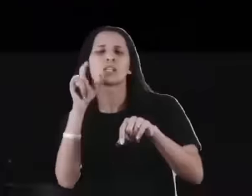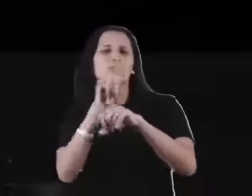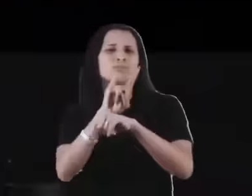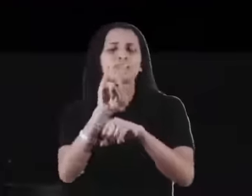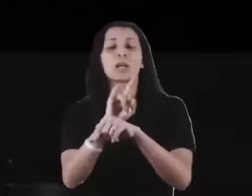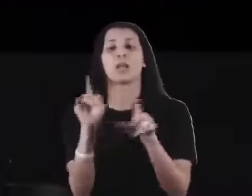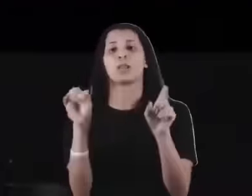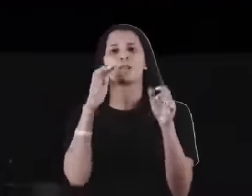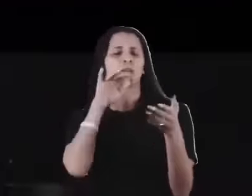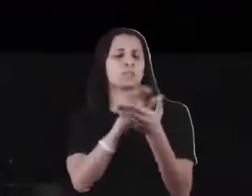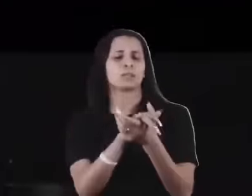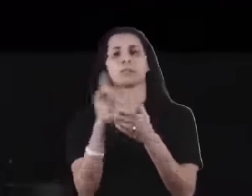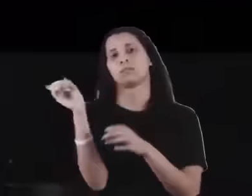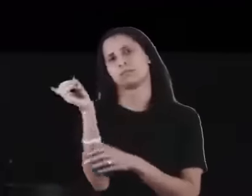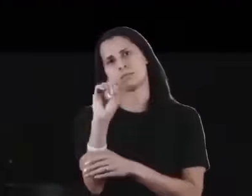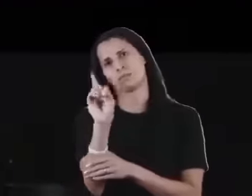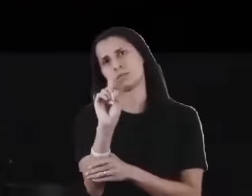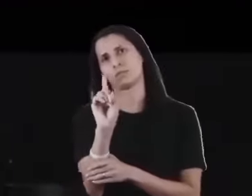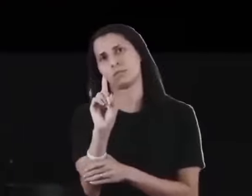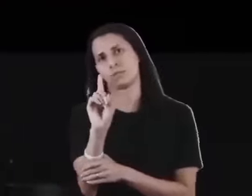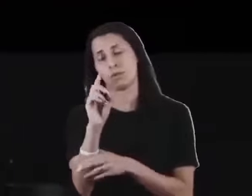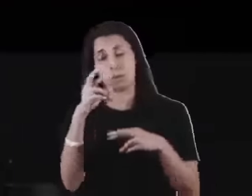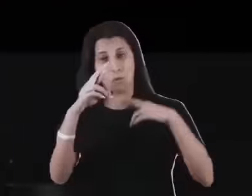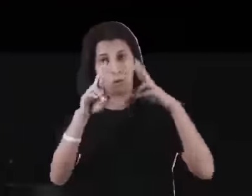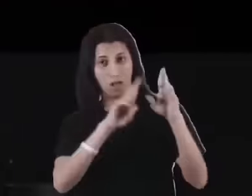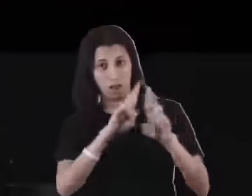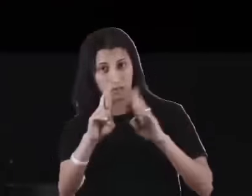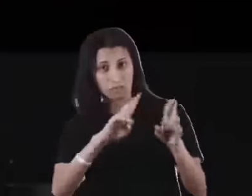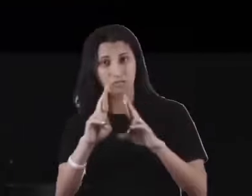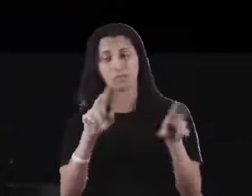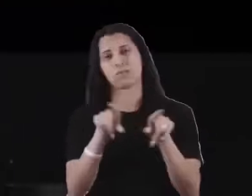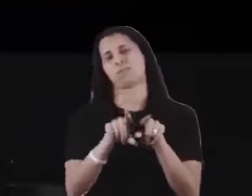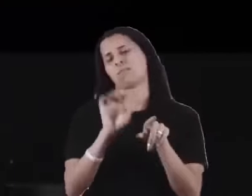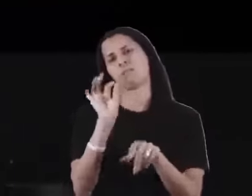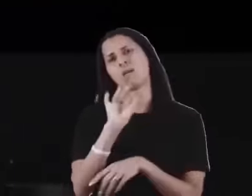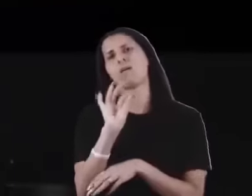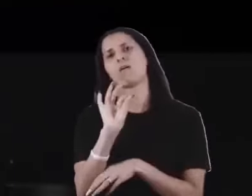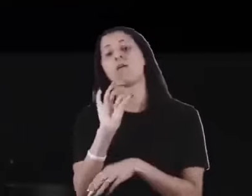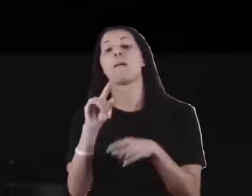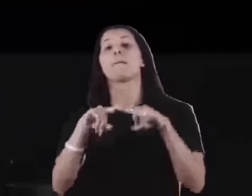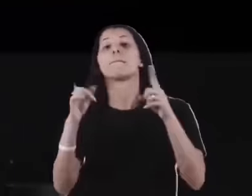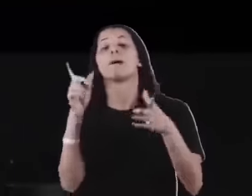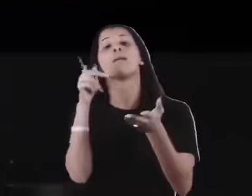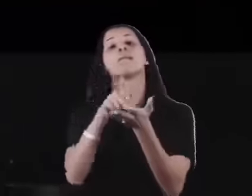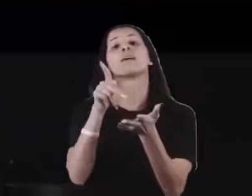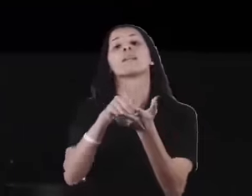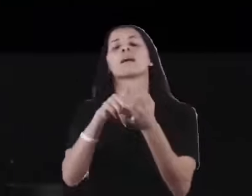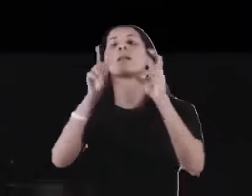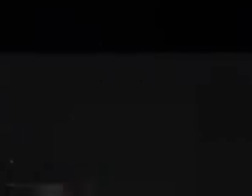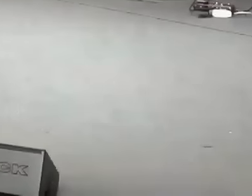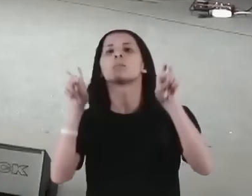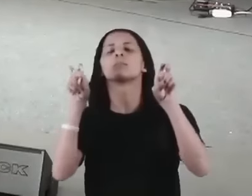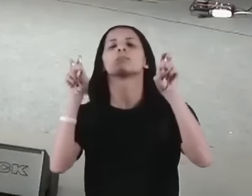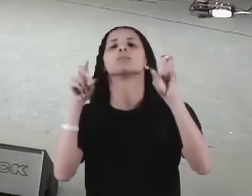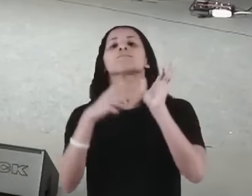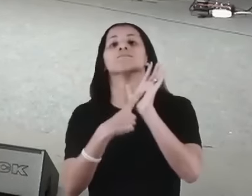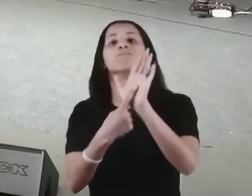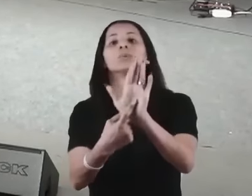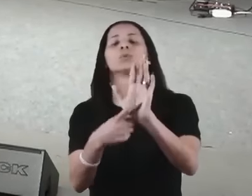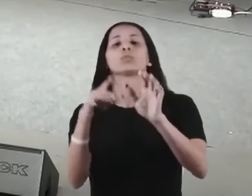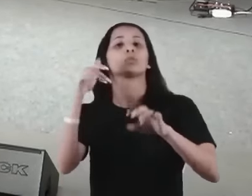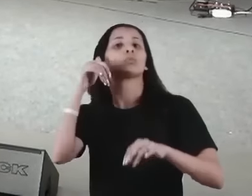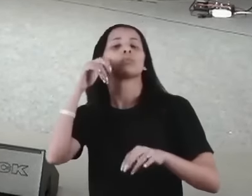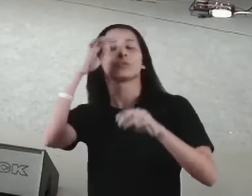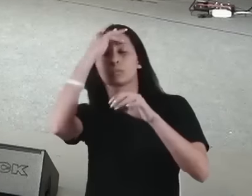no seus casamentos nos seus relacionamentos na verdade é uma mensagem para todas as pessoas que é um